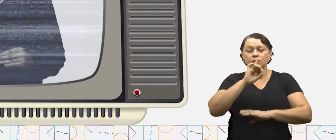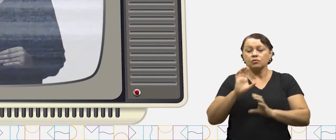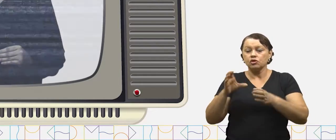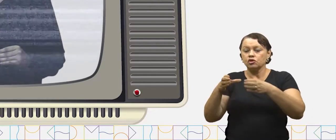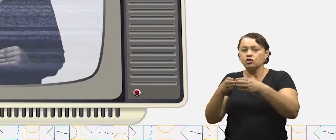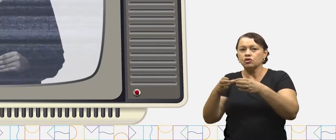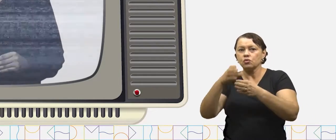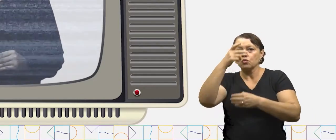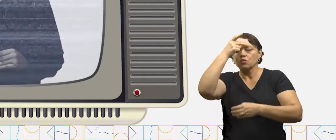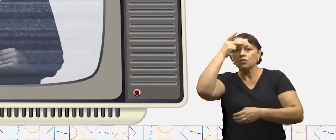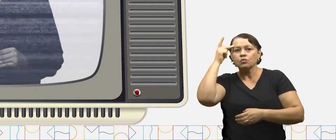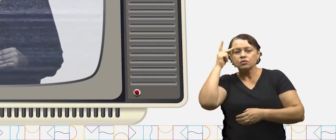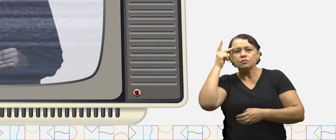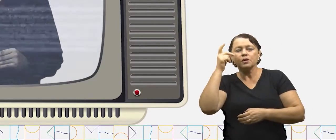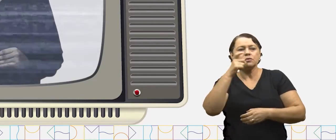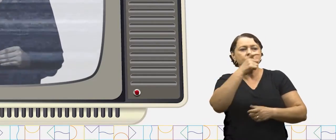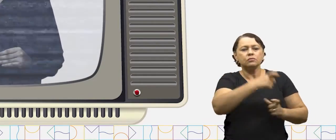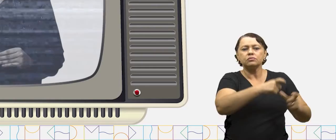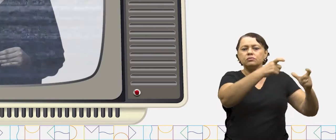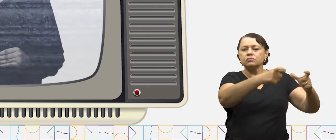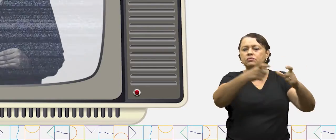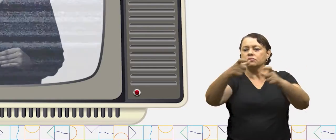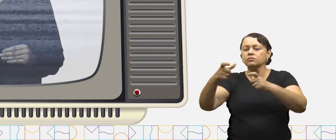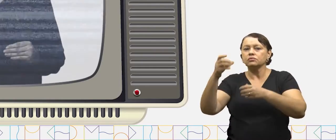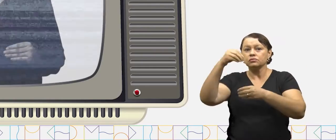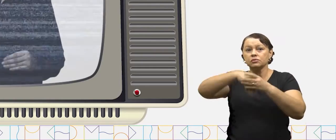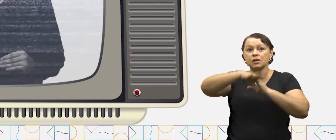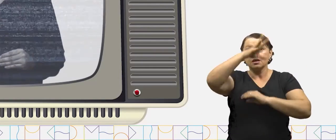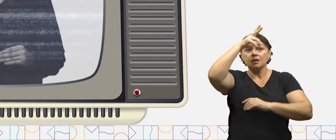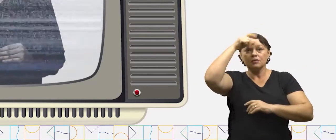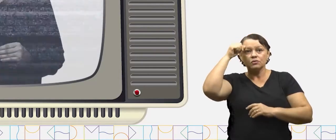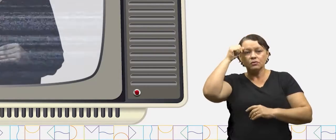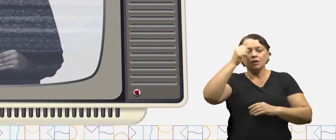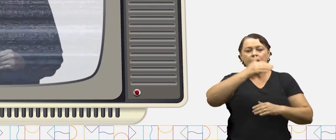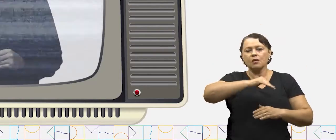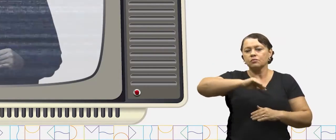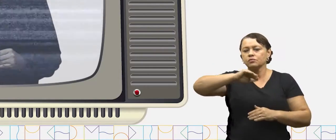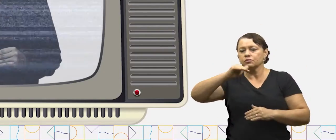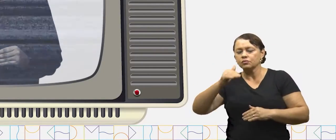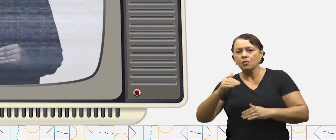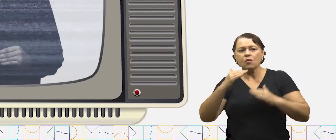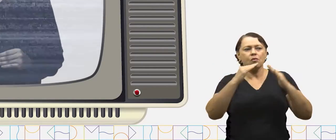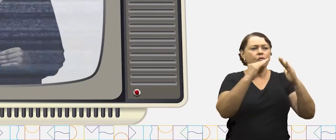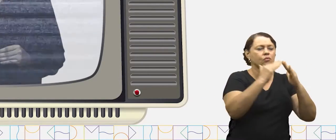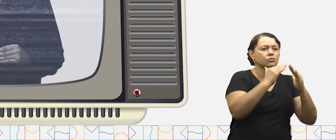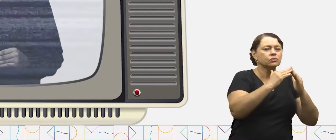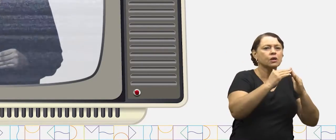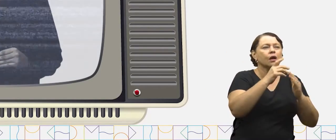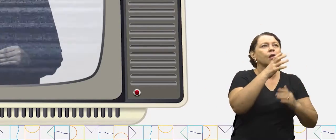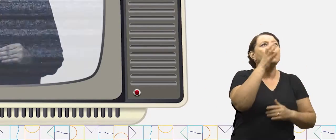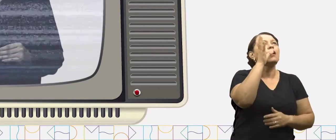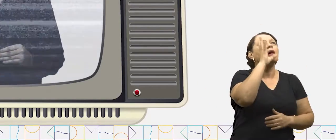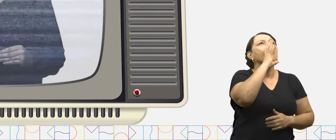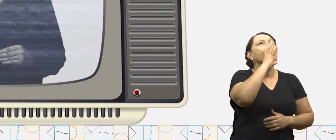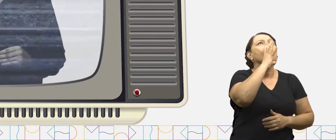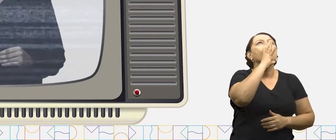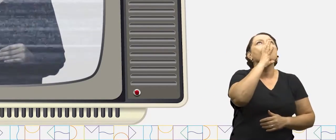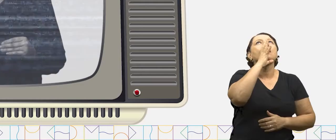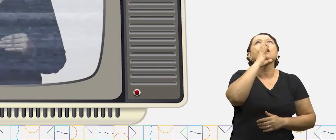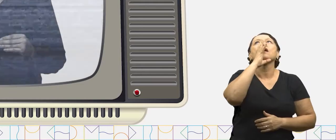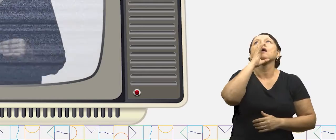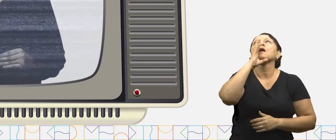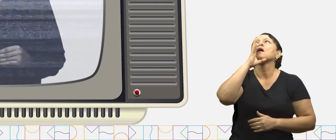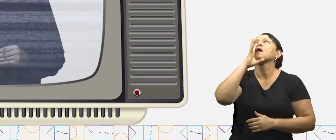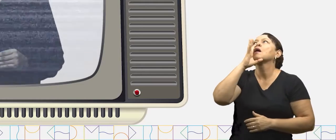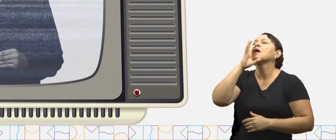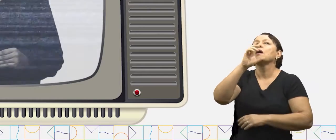em pontos elevados da cidade, tais como morros ou terraços, vislumbraram a passagem